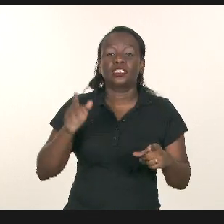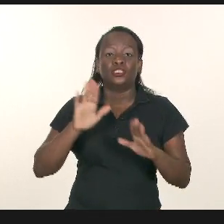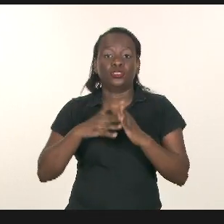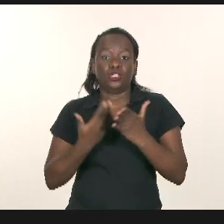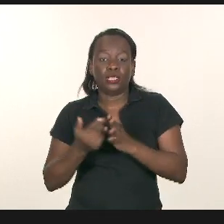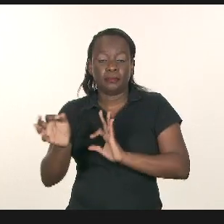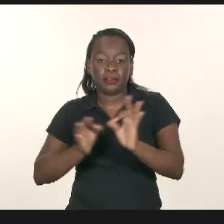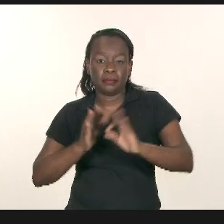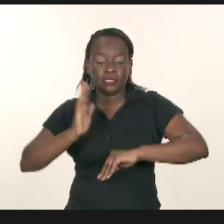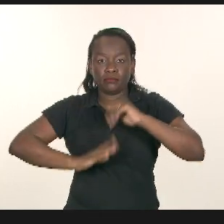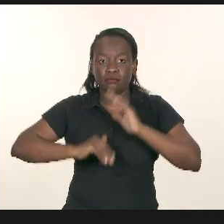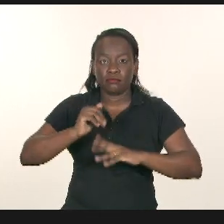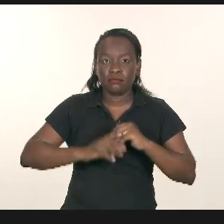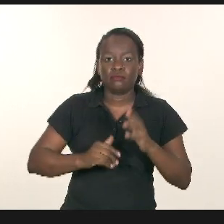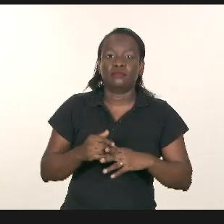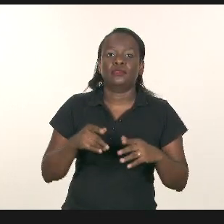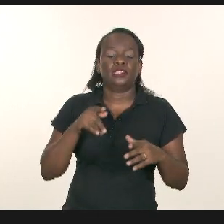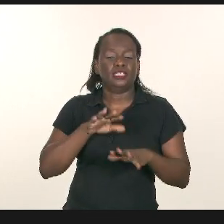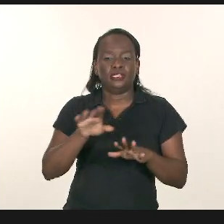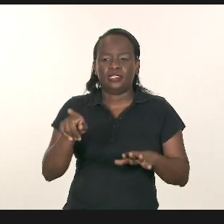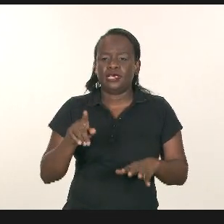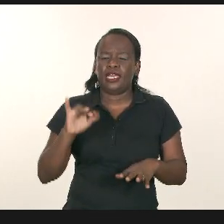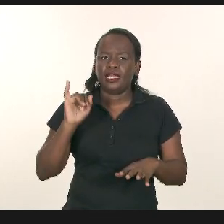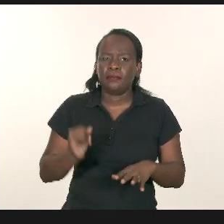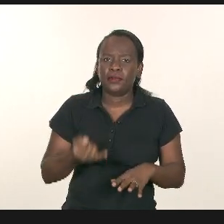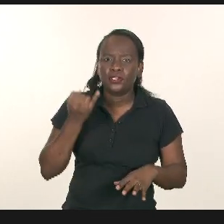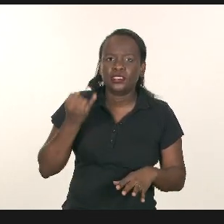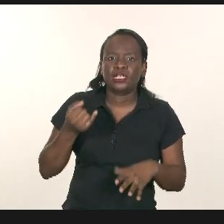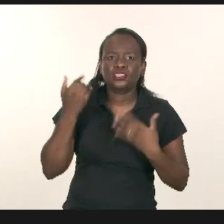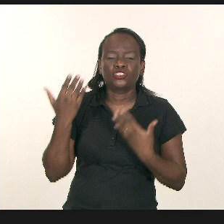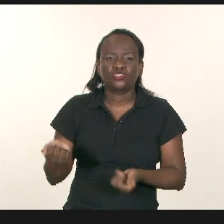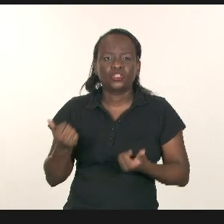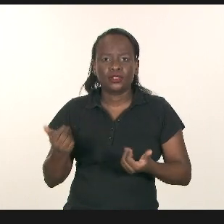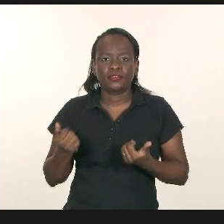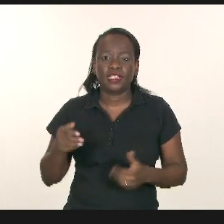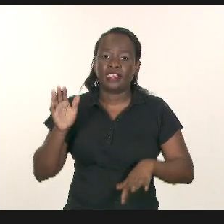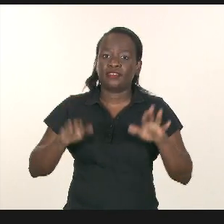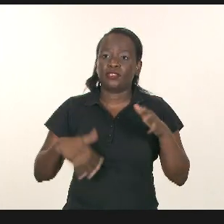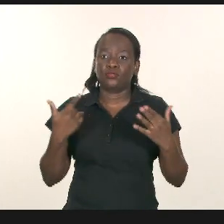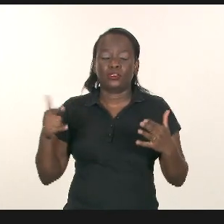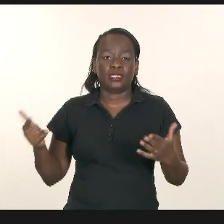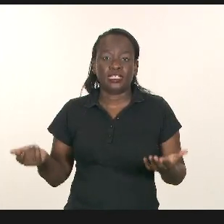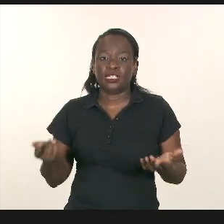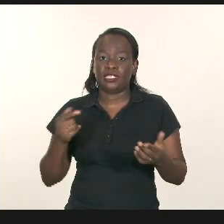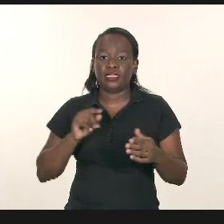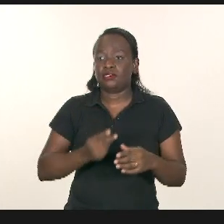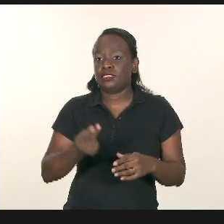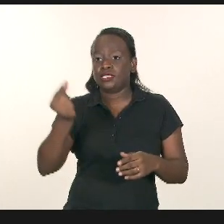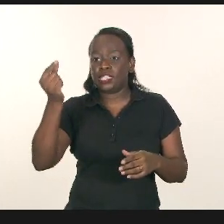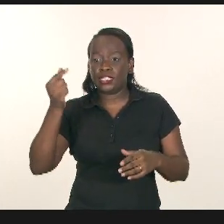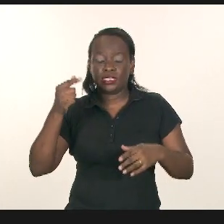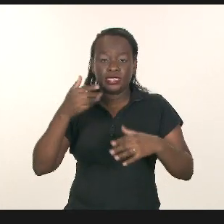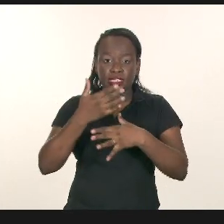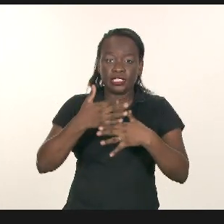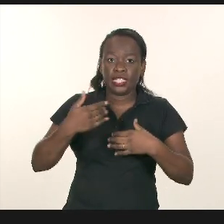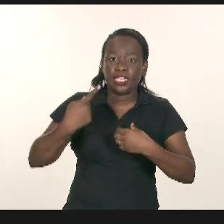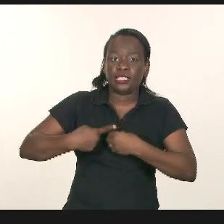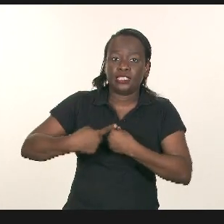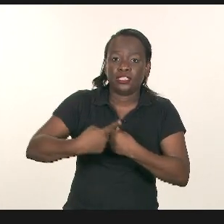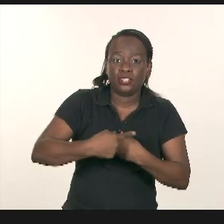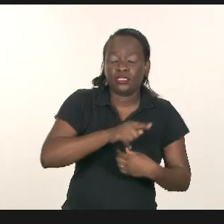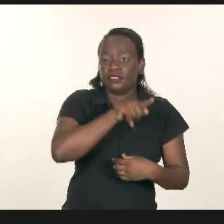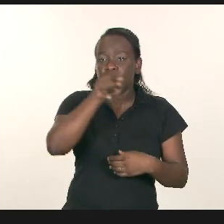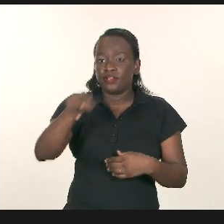prepara técnicos. Isso daí é uma oportunidade para jovens que às vezes não têm a condição de sair da cidade do interior e ir